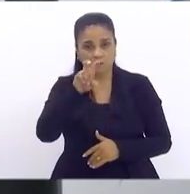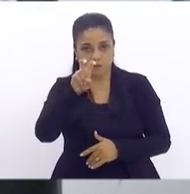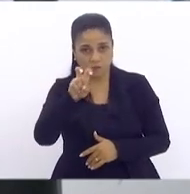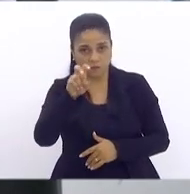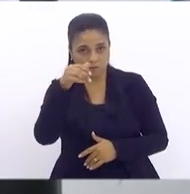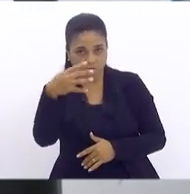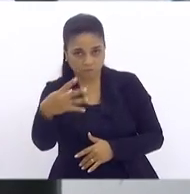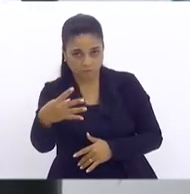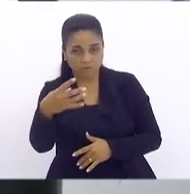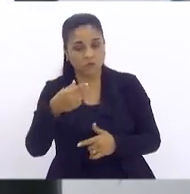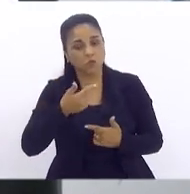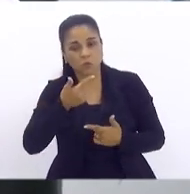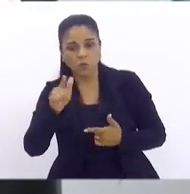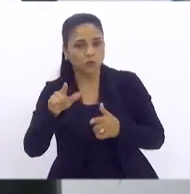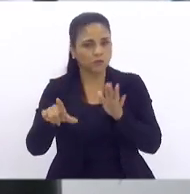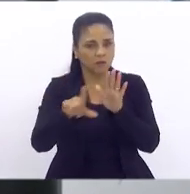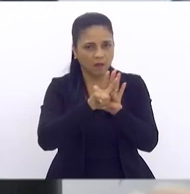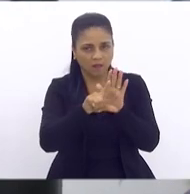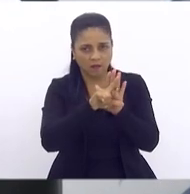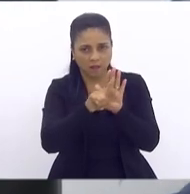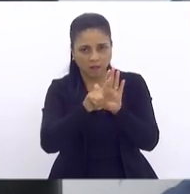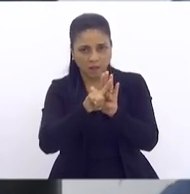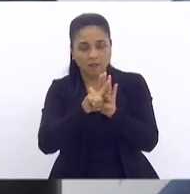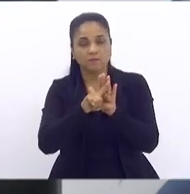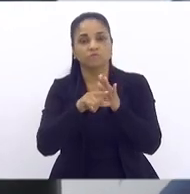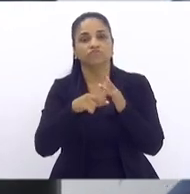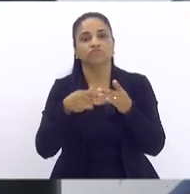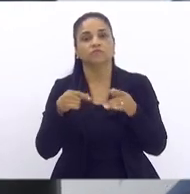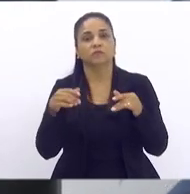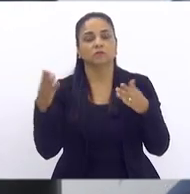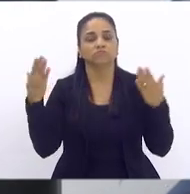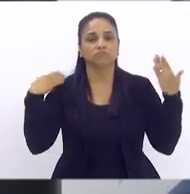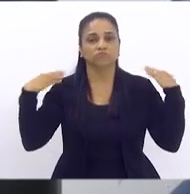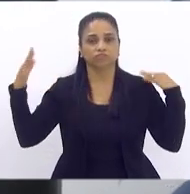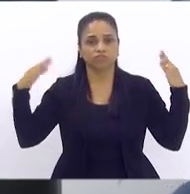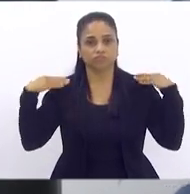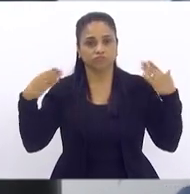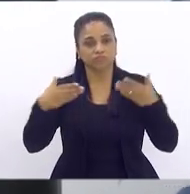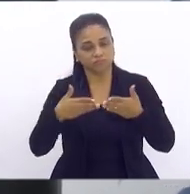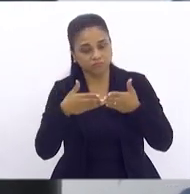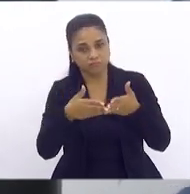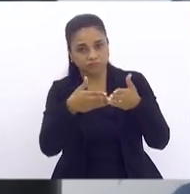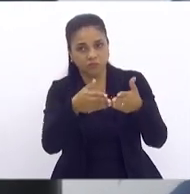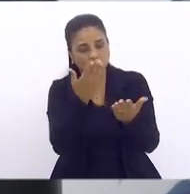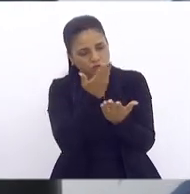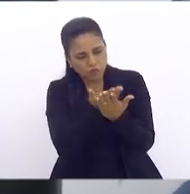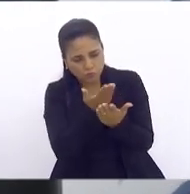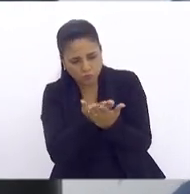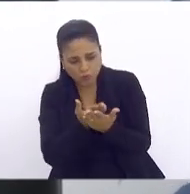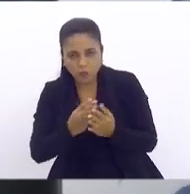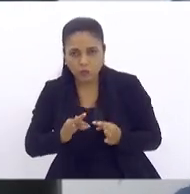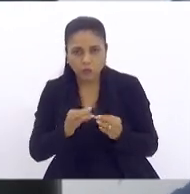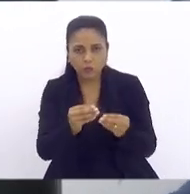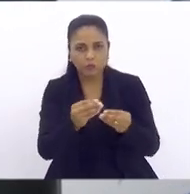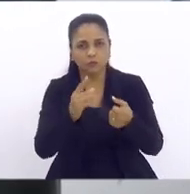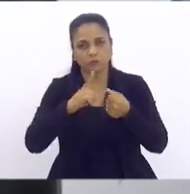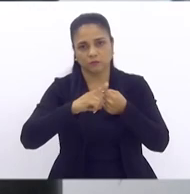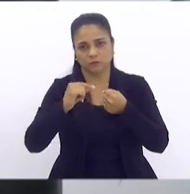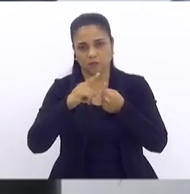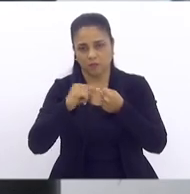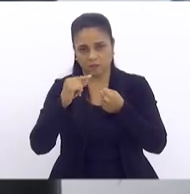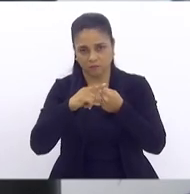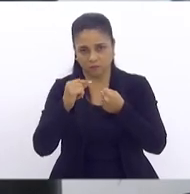vieram várias outras leis que falam sobre a organização do Tribunal Marítimo. Eu tive a capacidade de estudar todos os artigos que estão aqui.